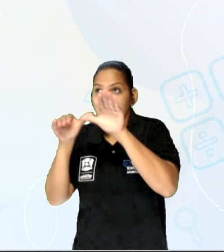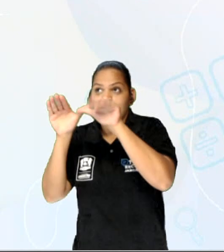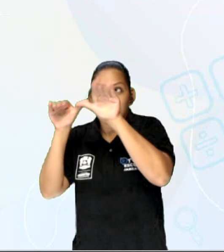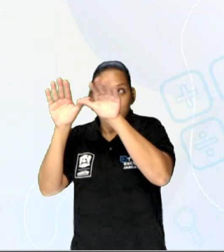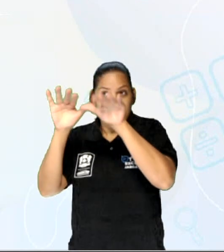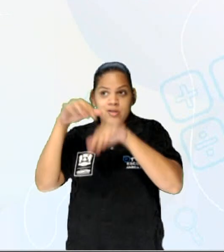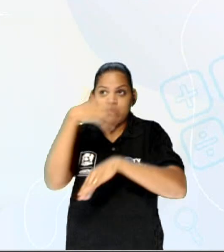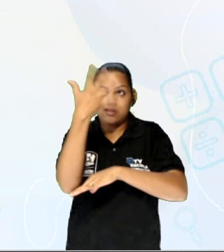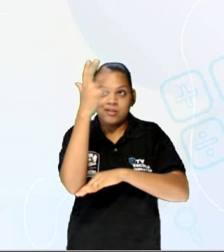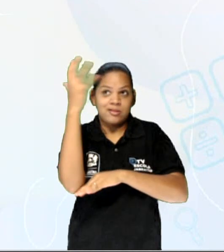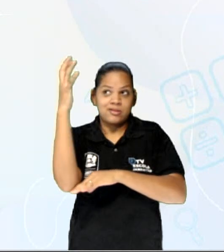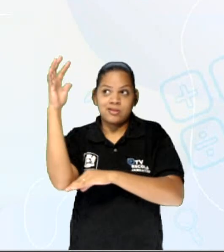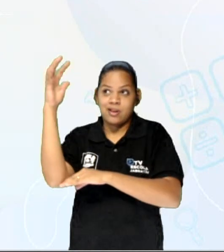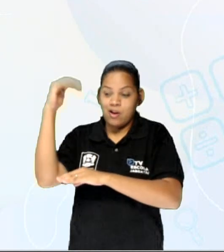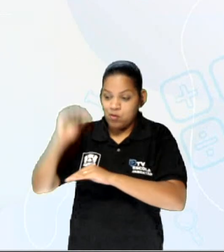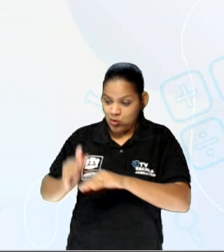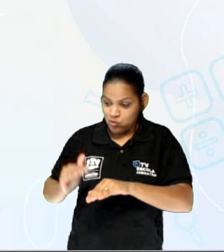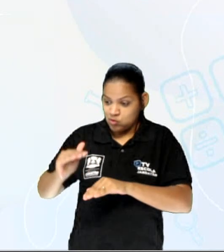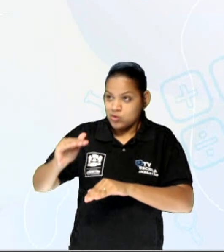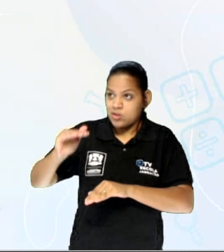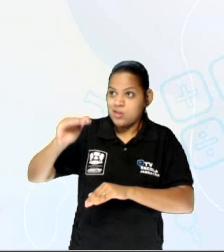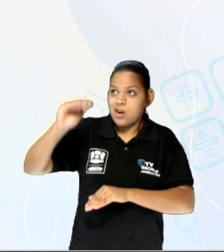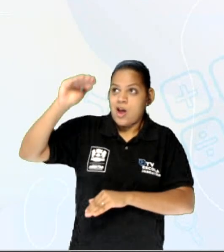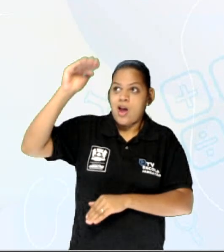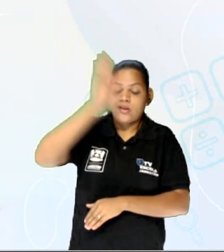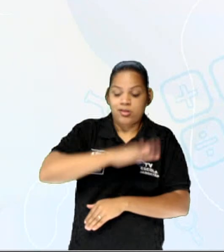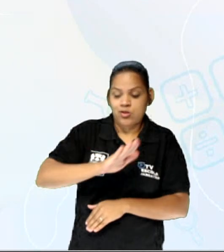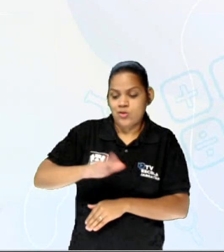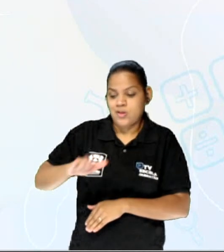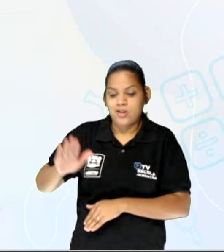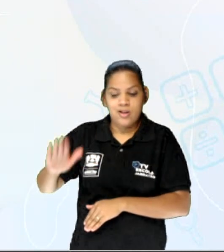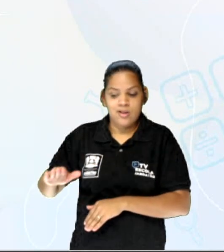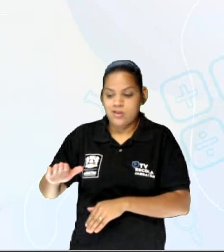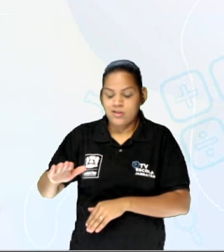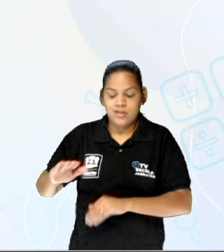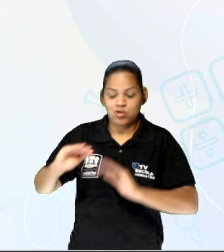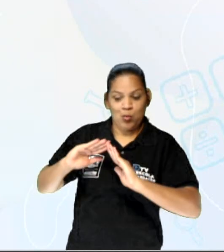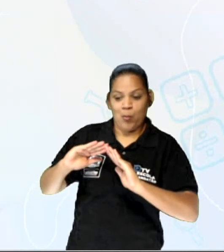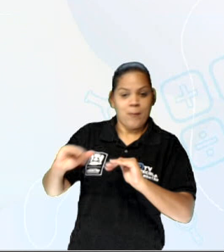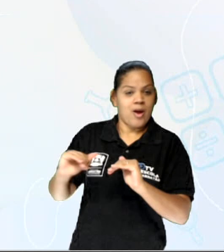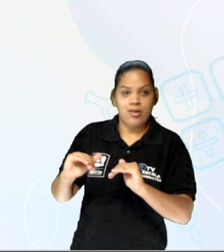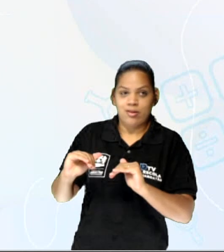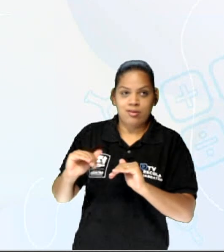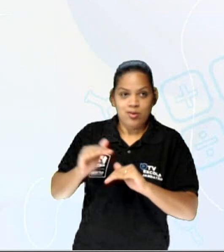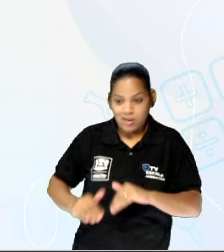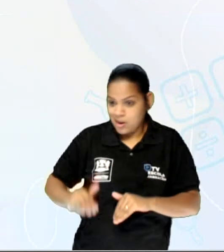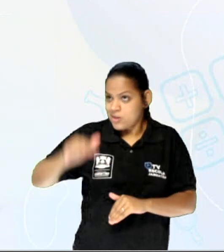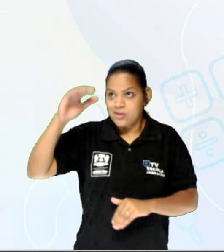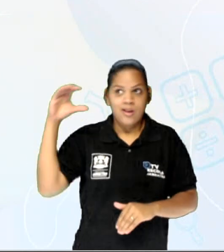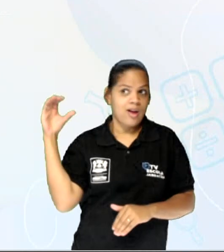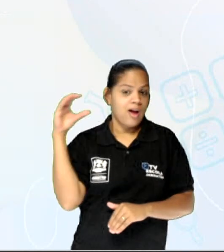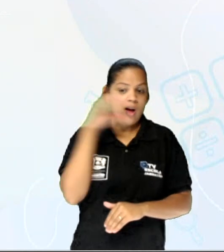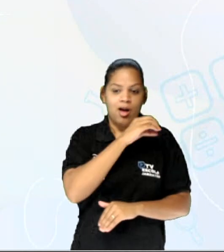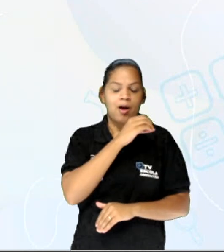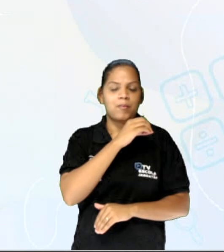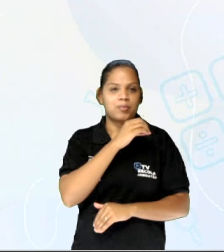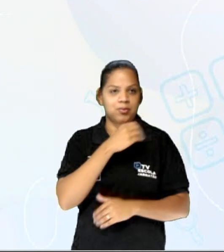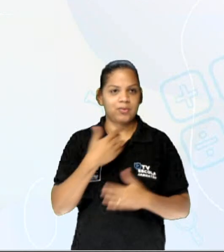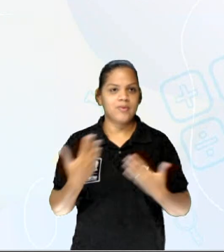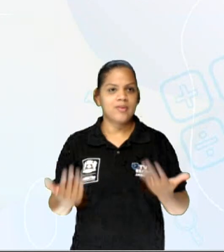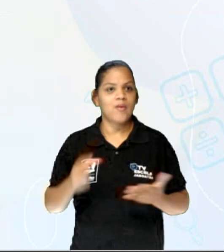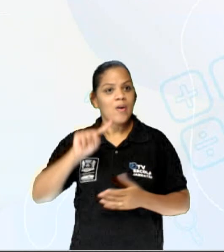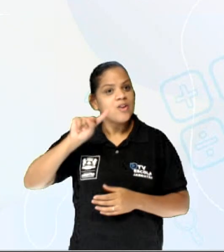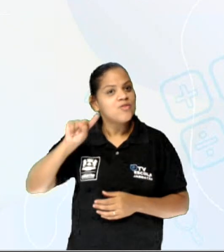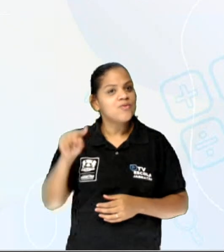estabanados, elas crescem sem pedir licença. As vírgulas, fecha aspas, né? As vírgulas foram usadas